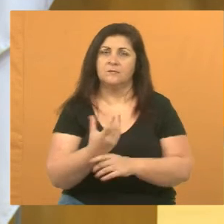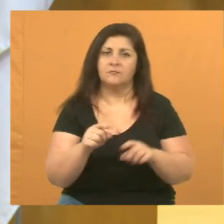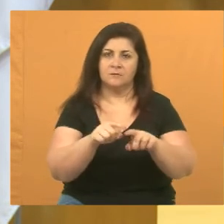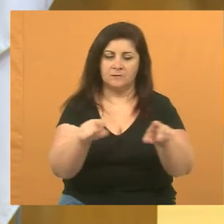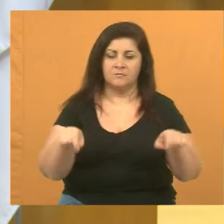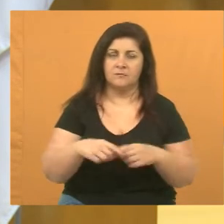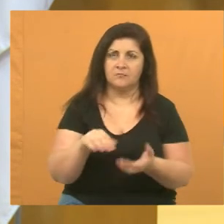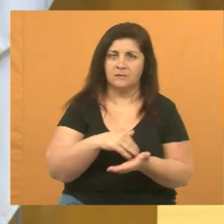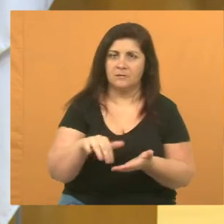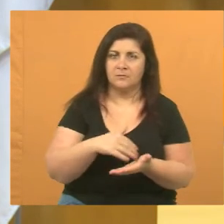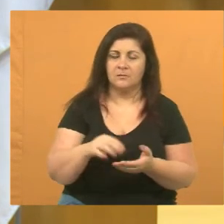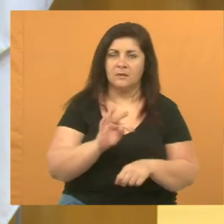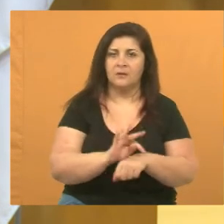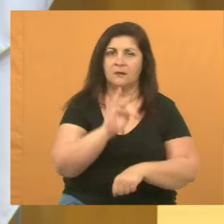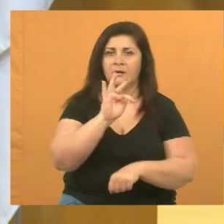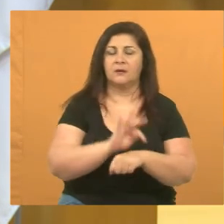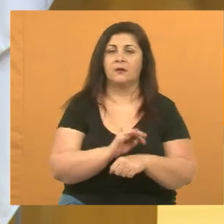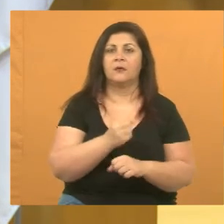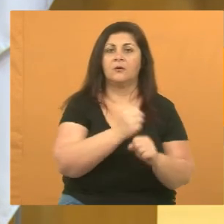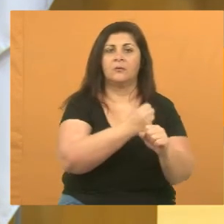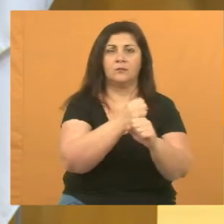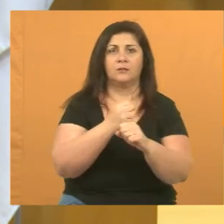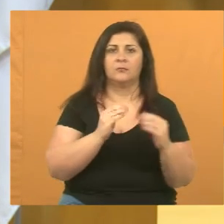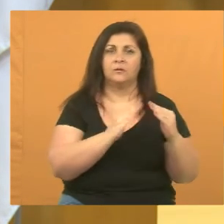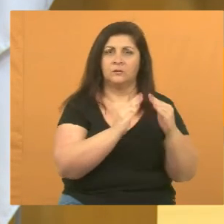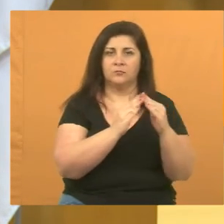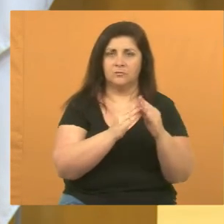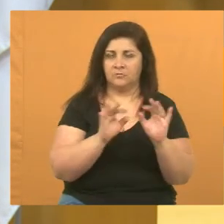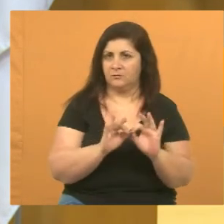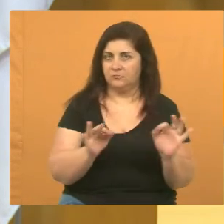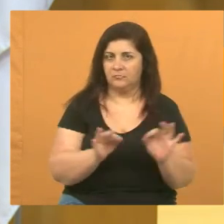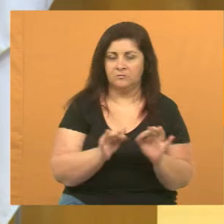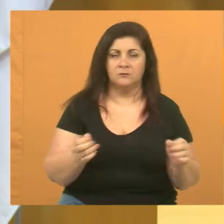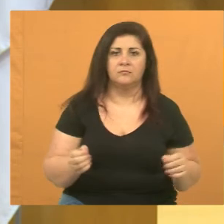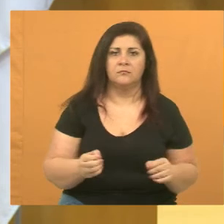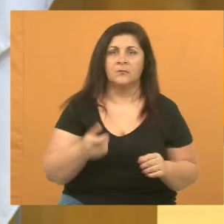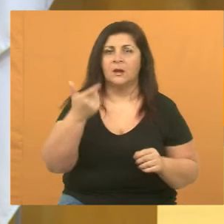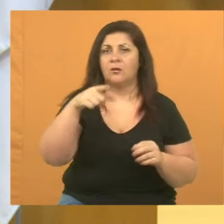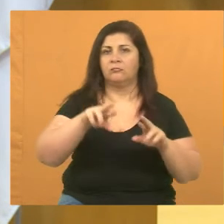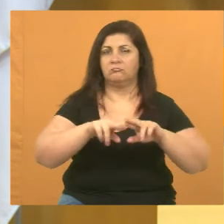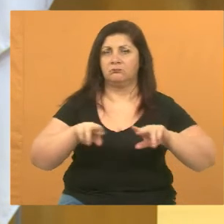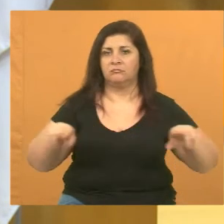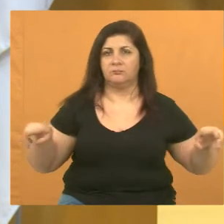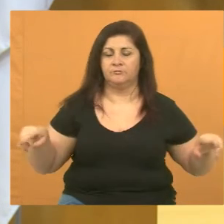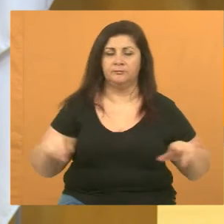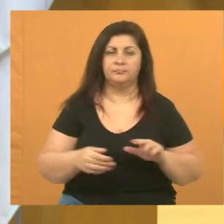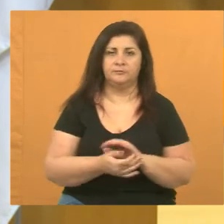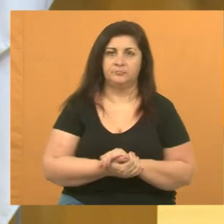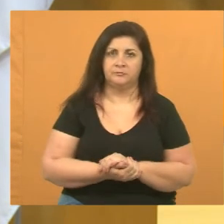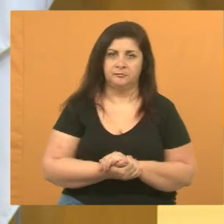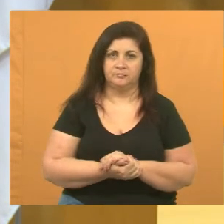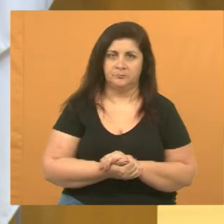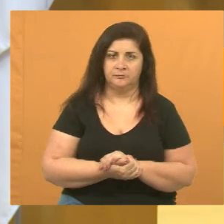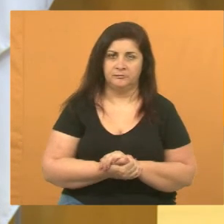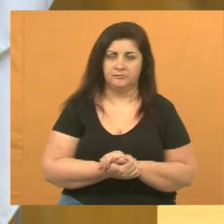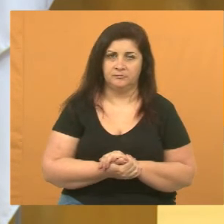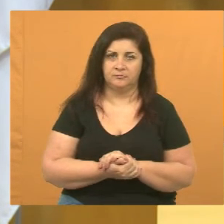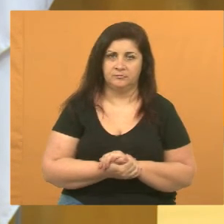escritório técnico para a construção de moradias econômicas e dá outras providências.